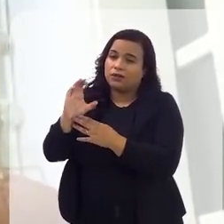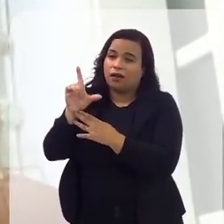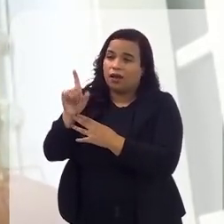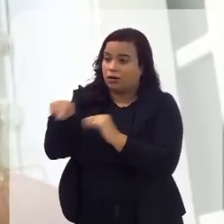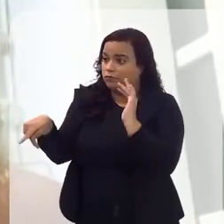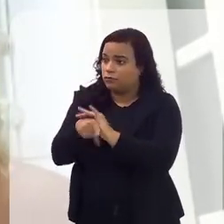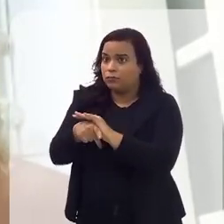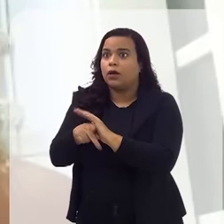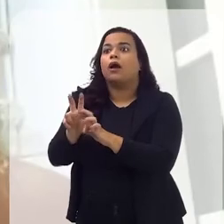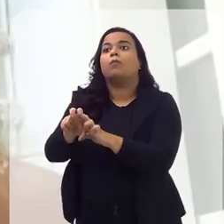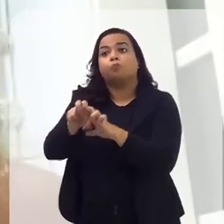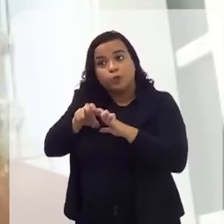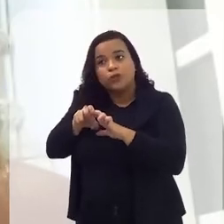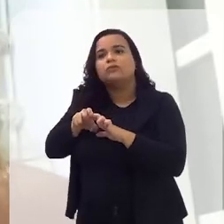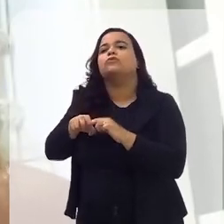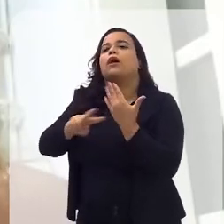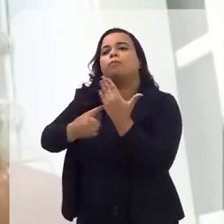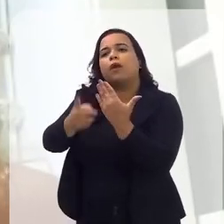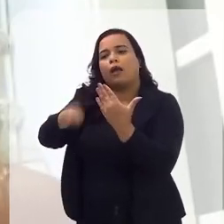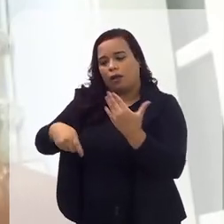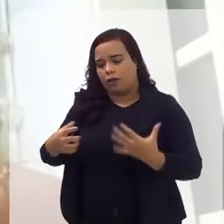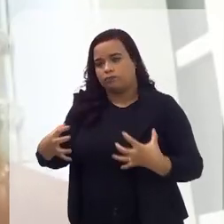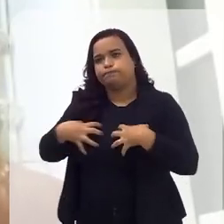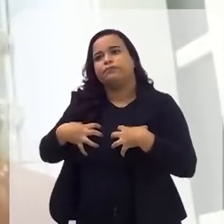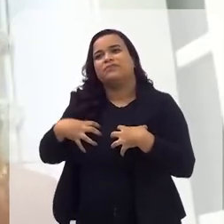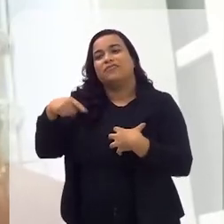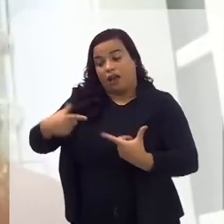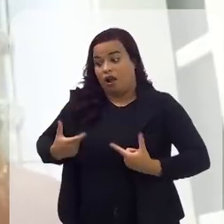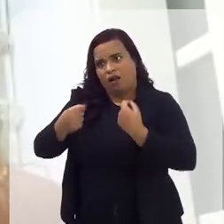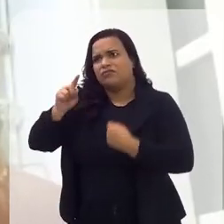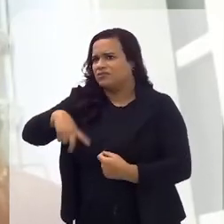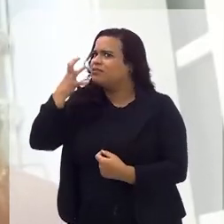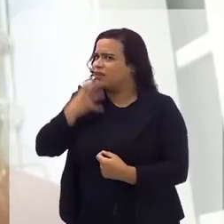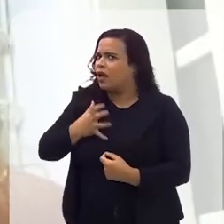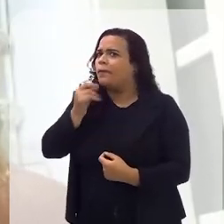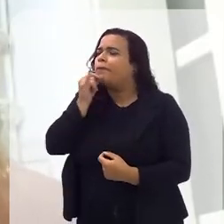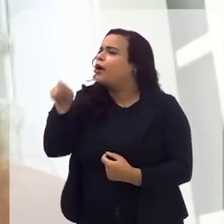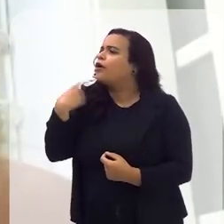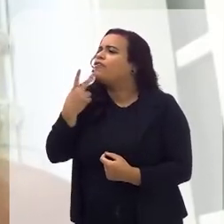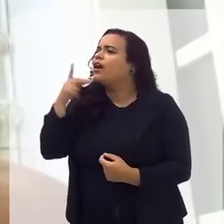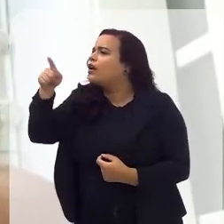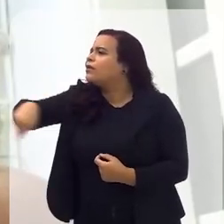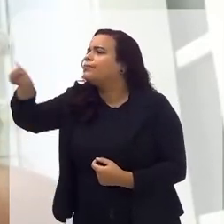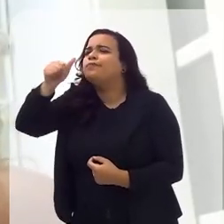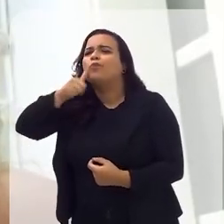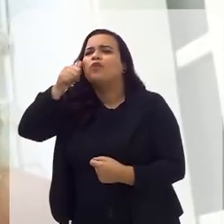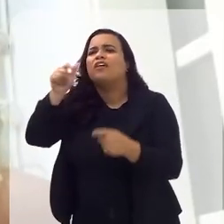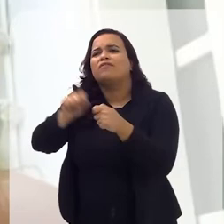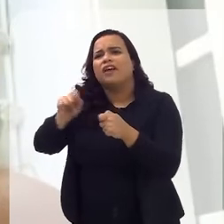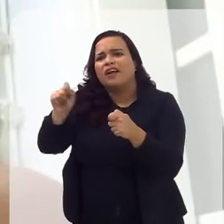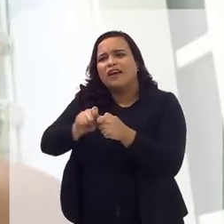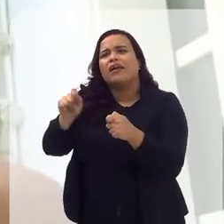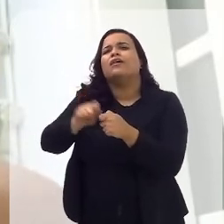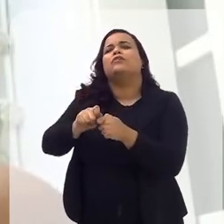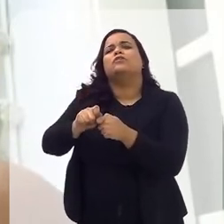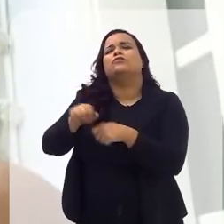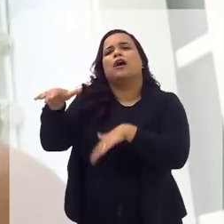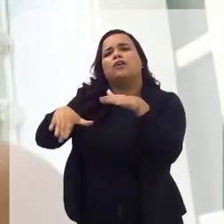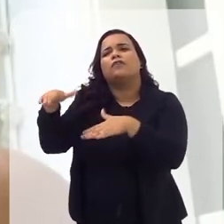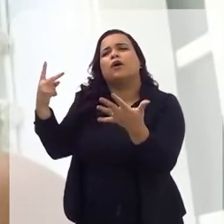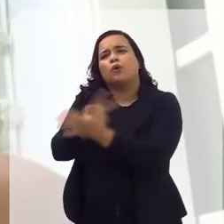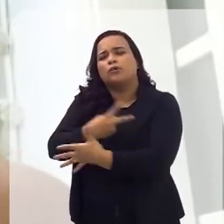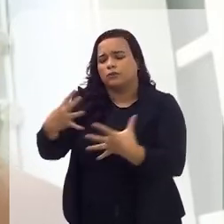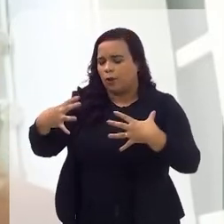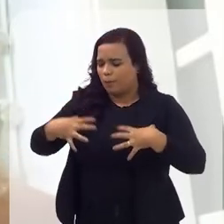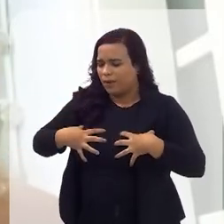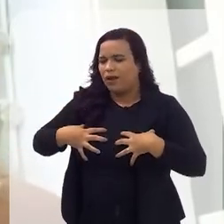pelo silicone, a gente não tem ideia, imagina, um câncer é uma coisa muito séria, né? E quando a gente fala, por exemplo, de mulheres que